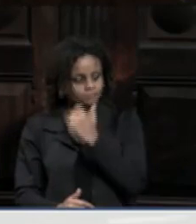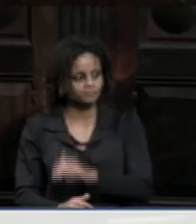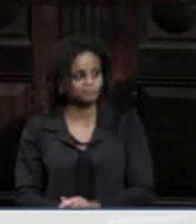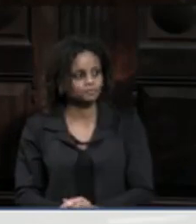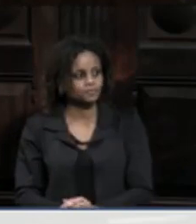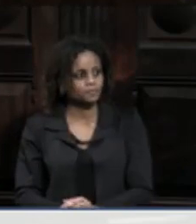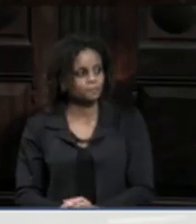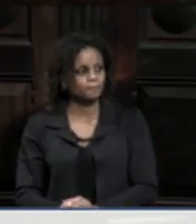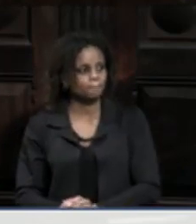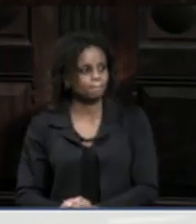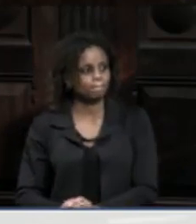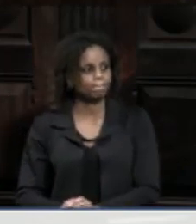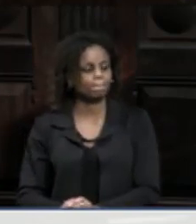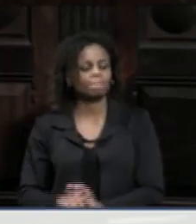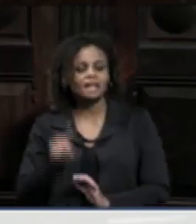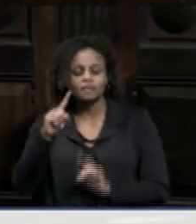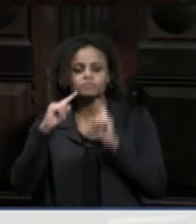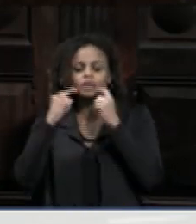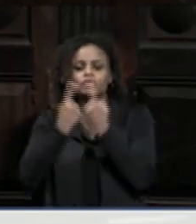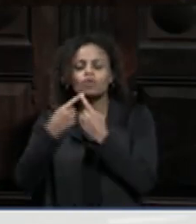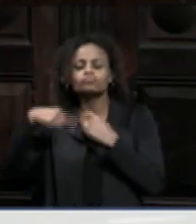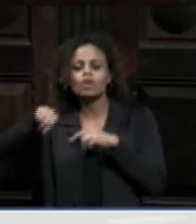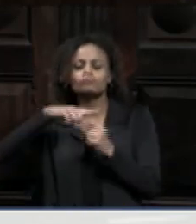quando lá decidimos,